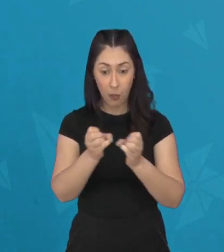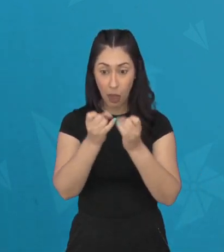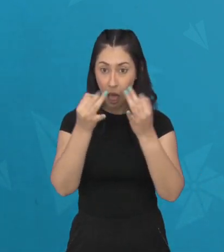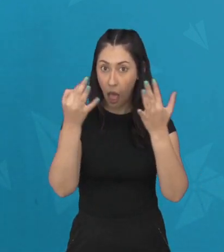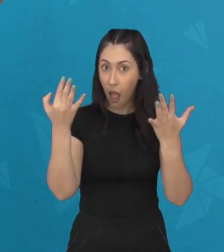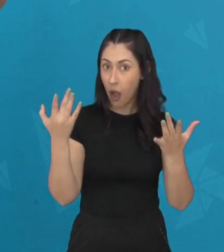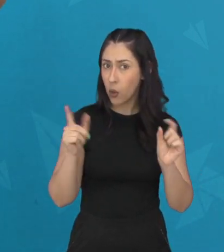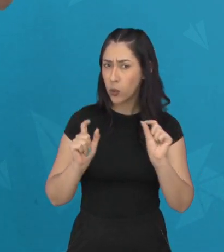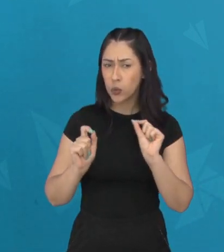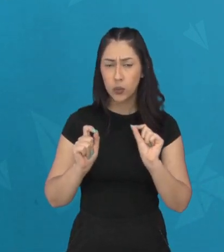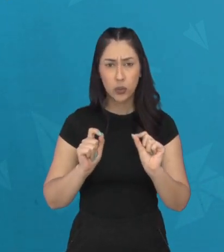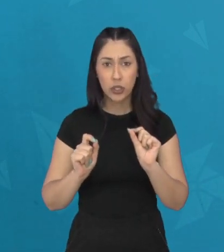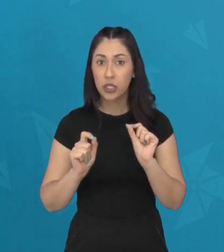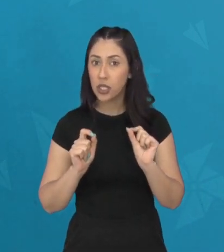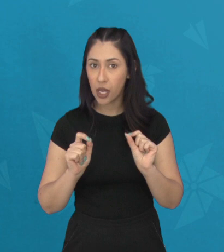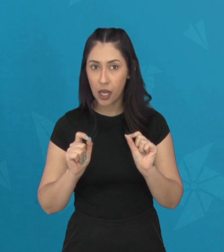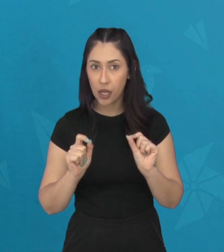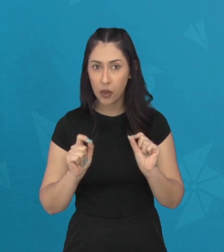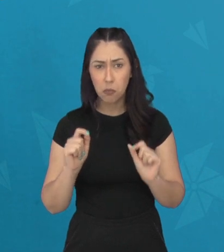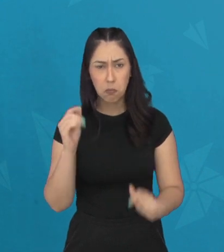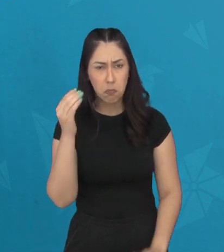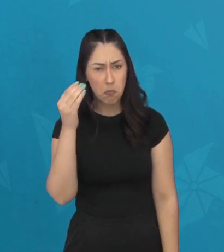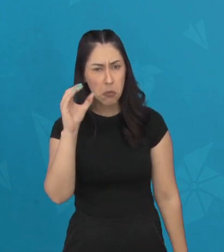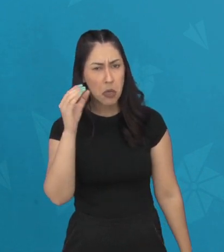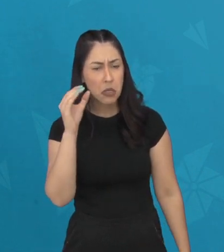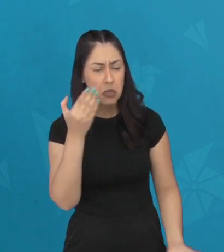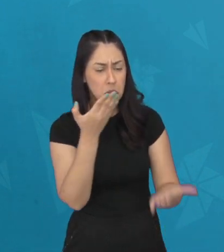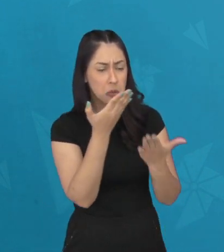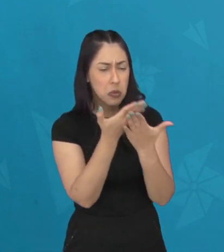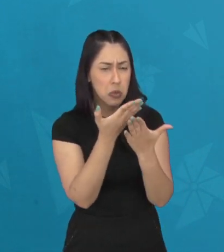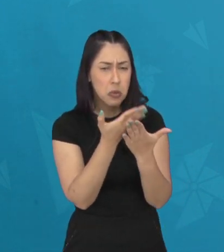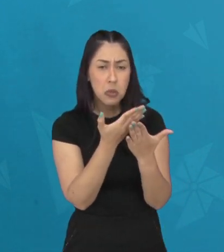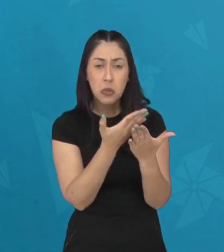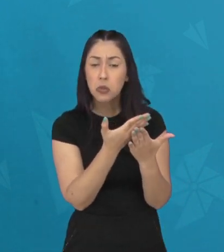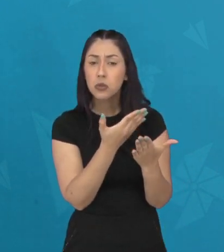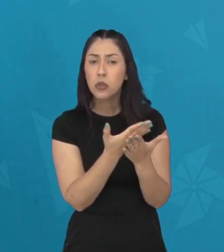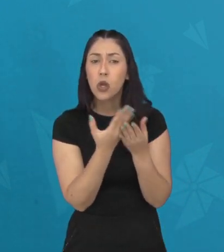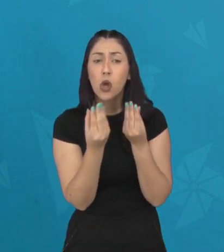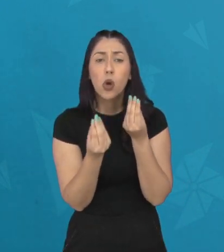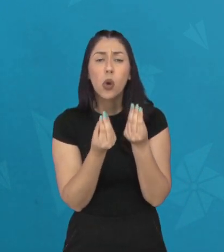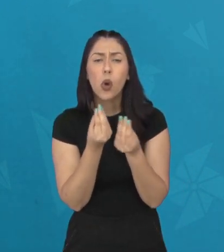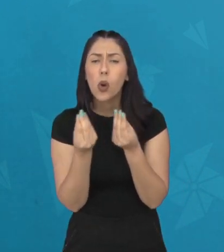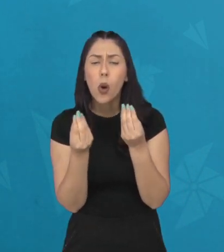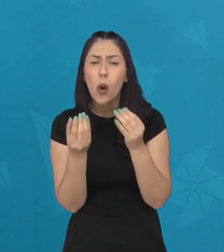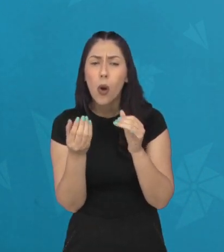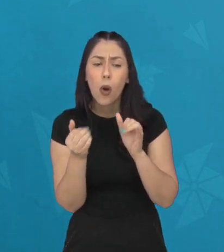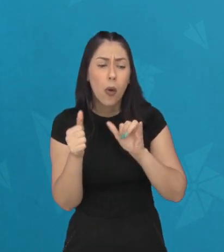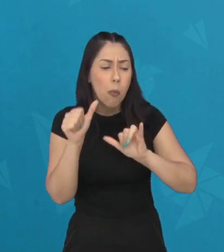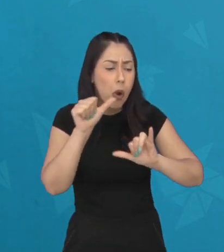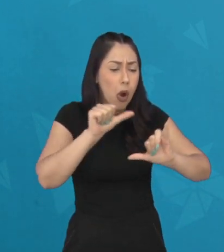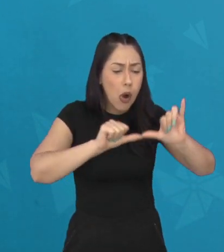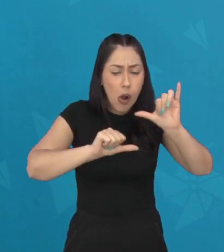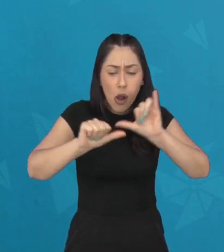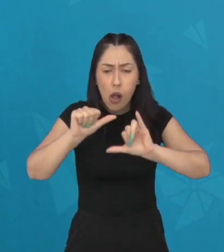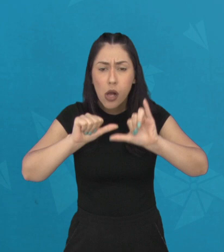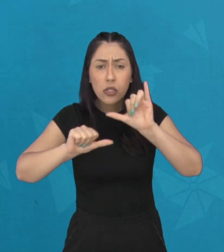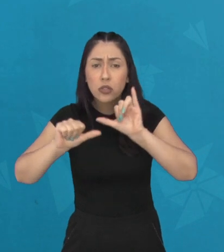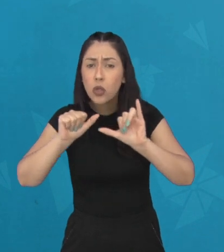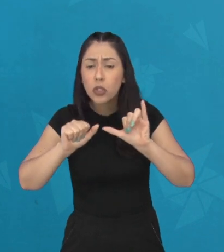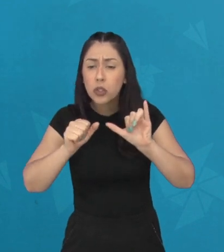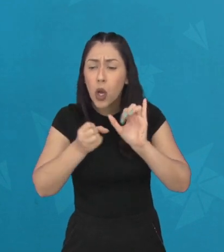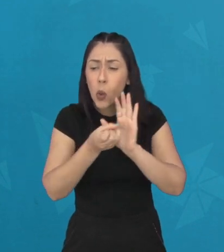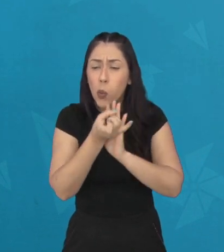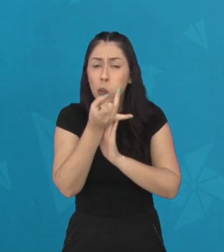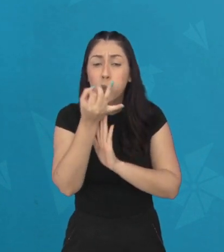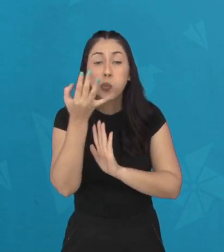gente faz isso para estudar como a gente pode formar reações químicas, no sentido de quantificar, né, a gente